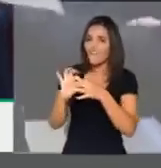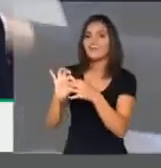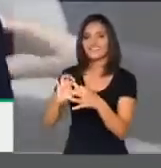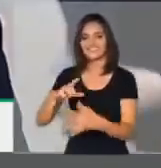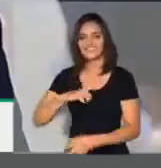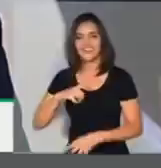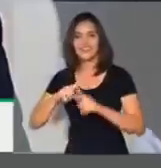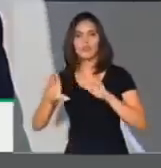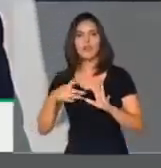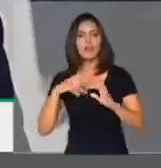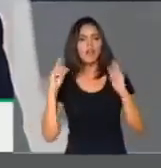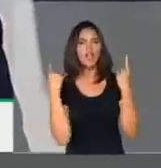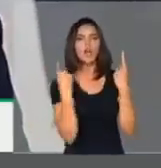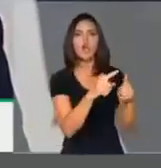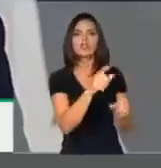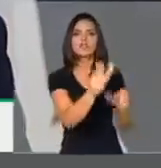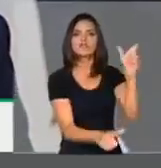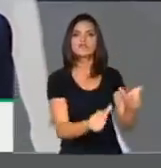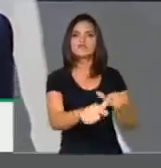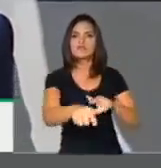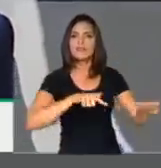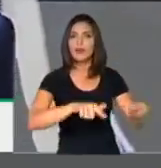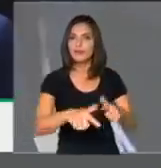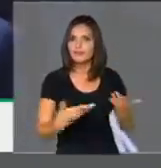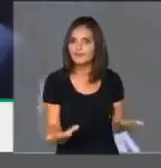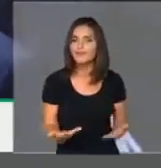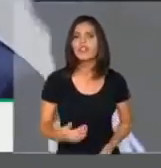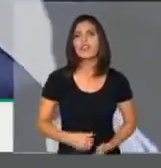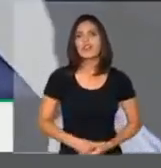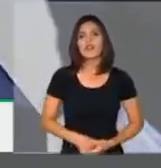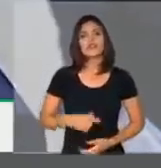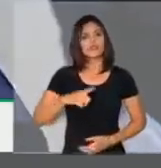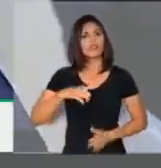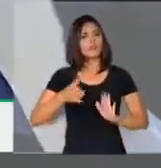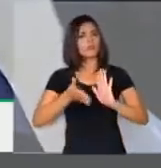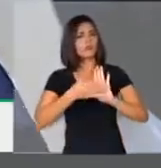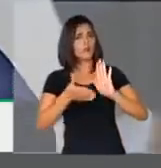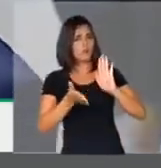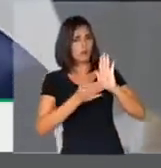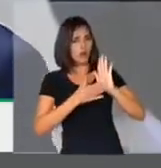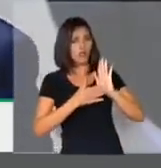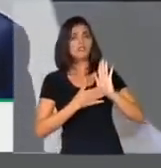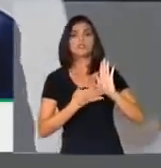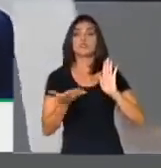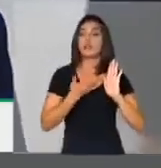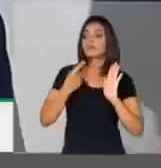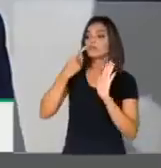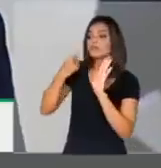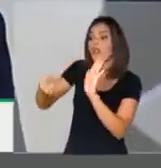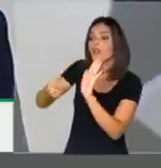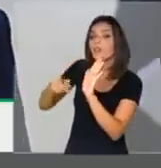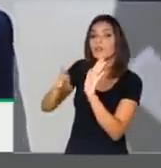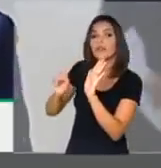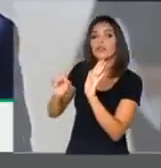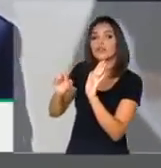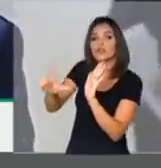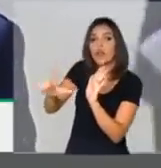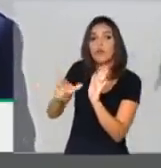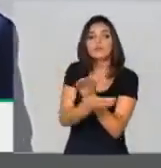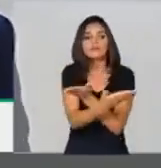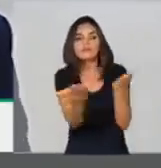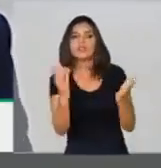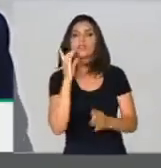Eu tenho uma proposta que nós estávamos apresentando em nome do PT, mas que eu queria estender, evidentemente, ao PSOL, mas a todos os